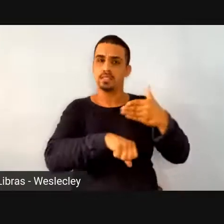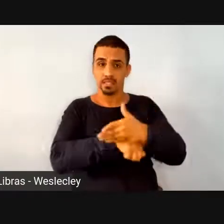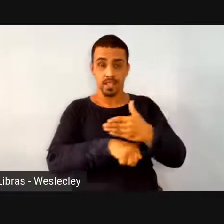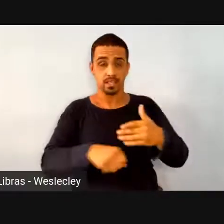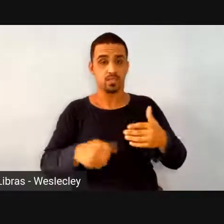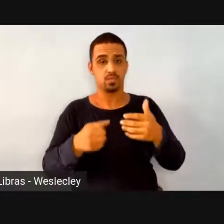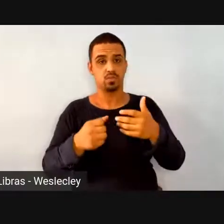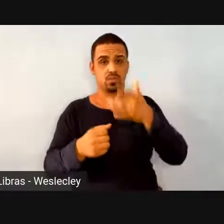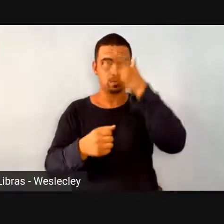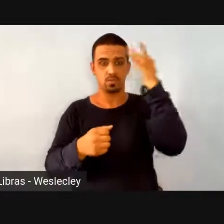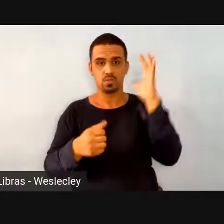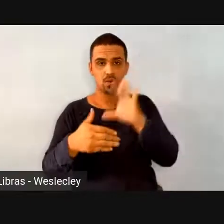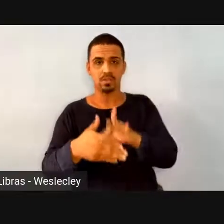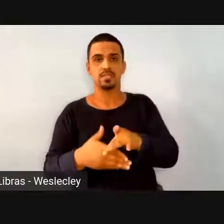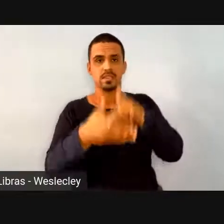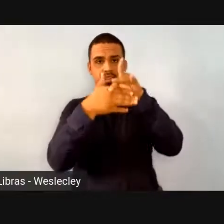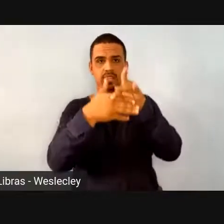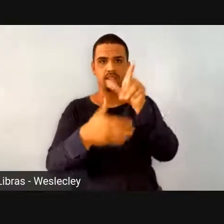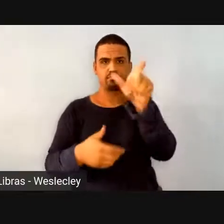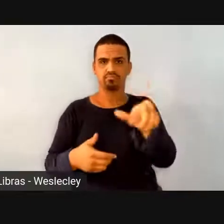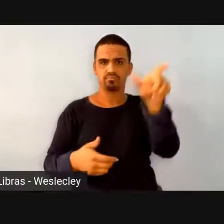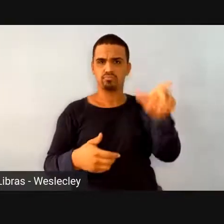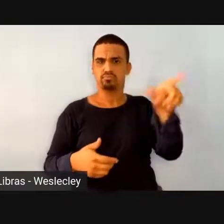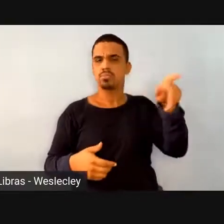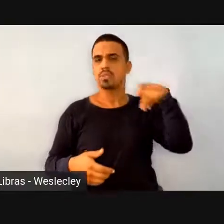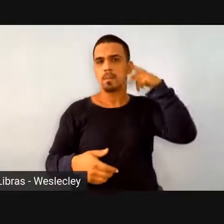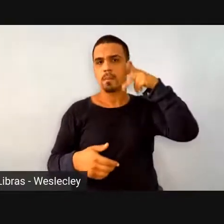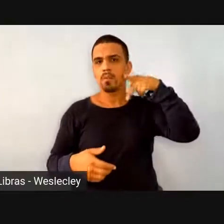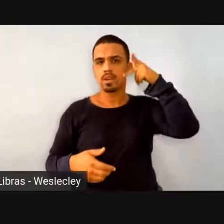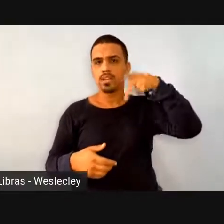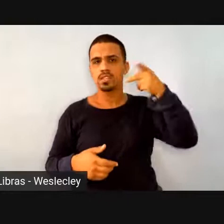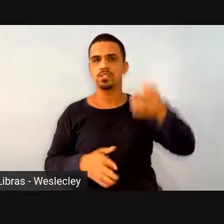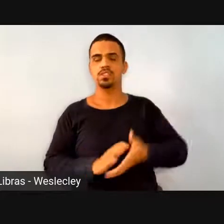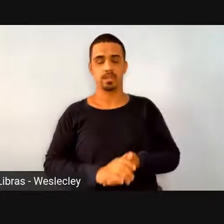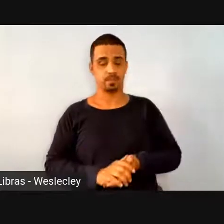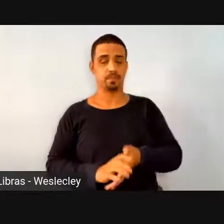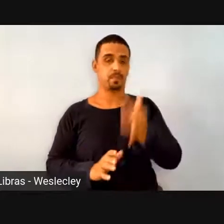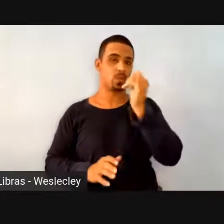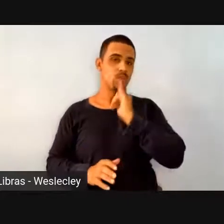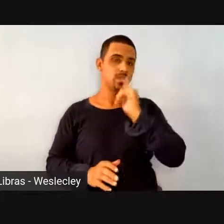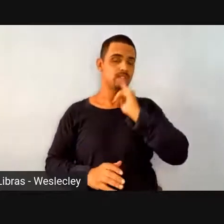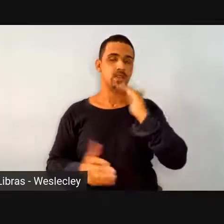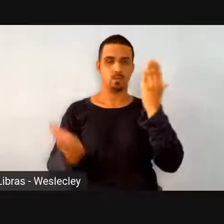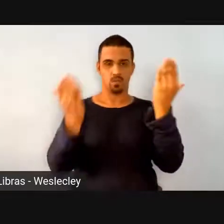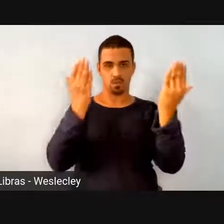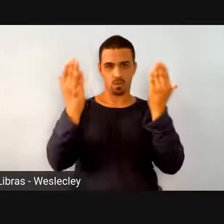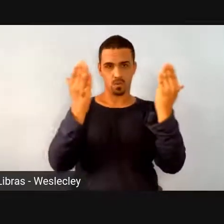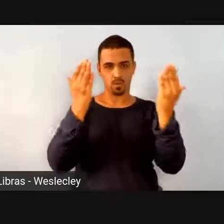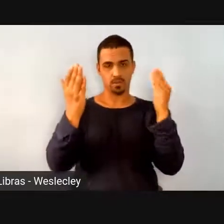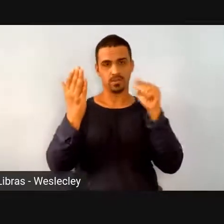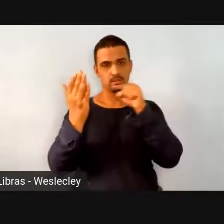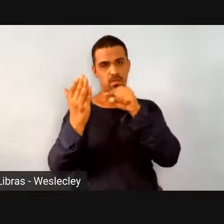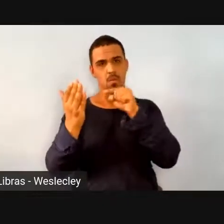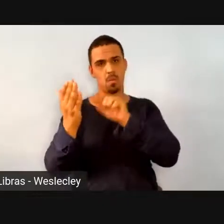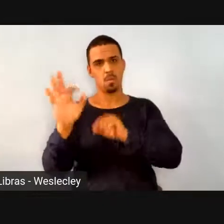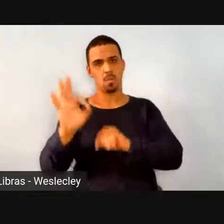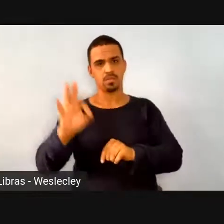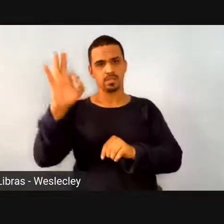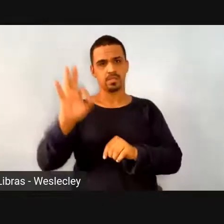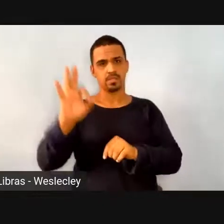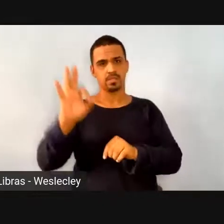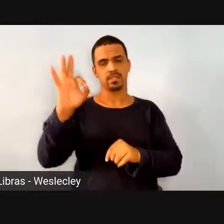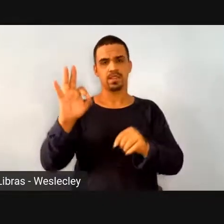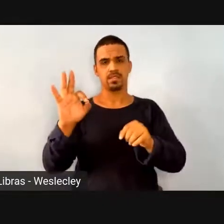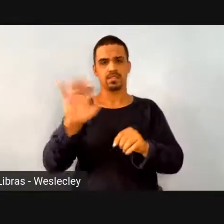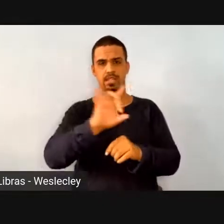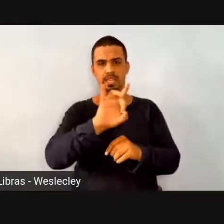grandes lideranças políticas, né? Quando a gente compara, por exemplo, o percentual doado por cada um dos